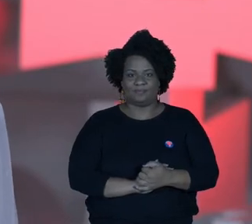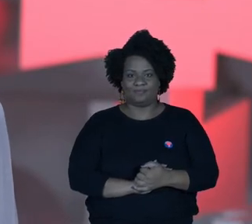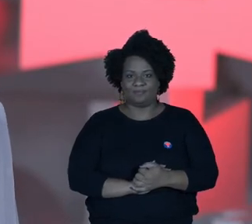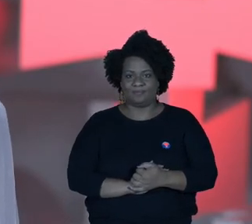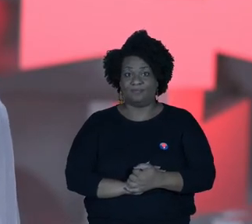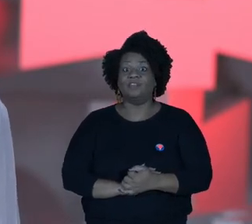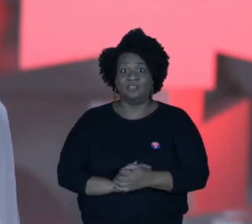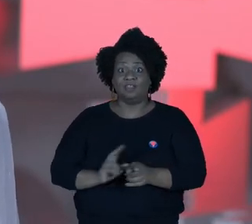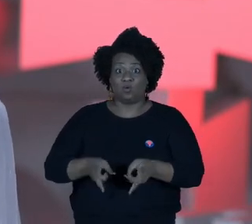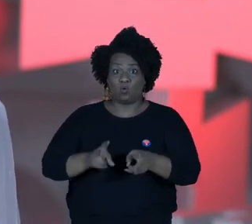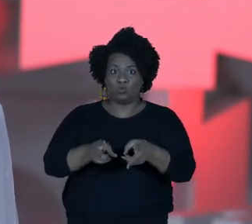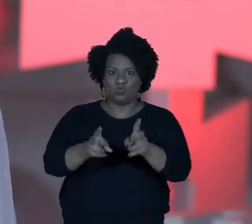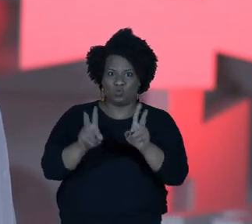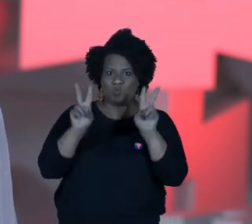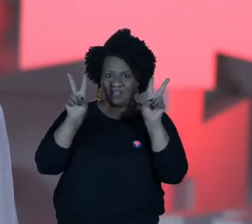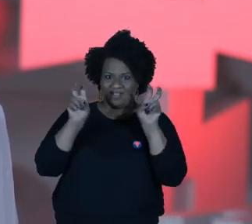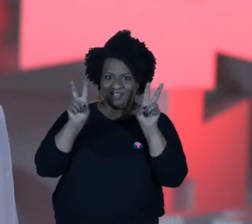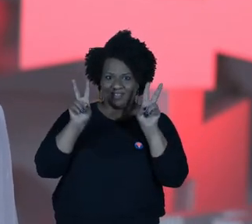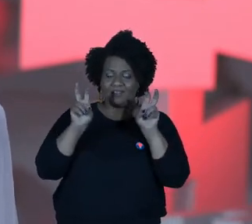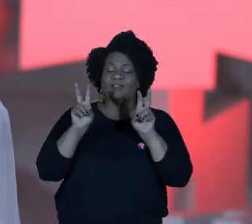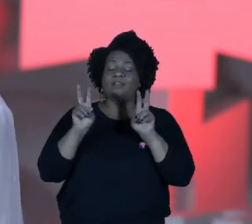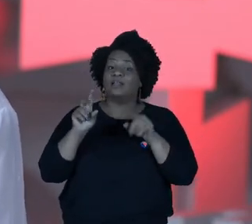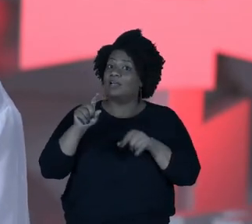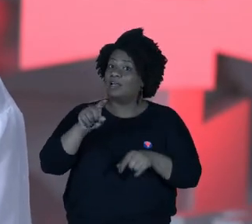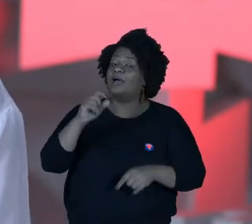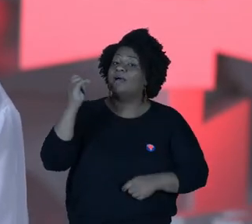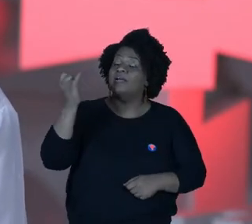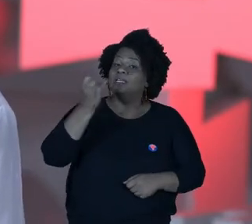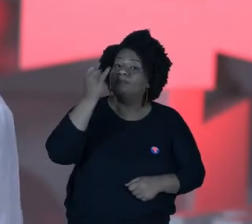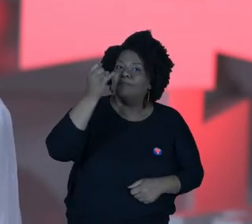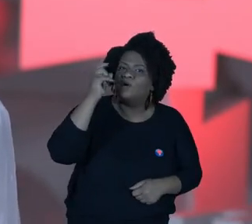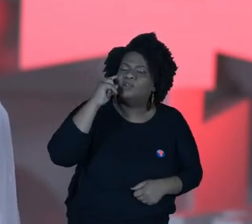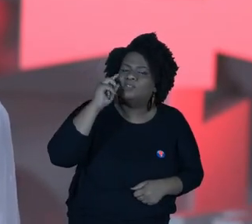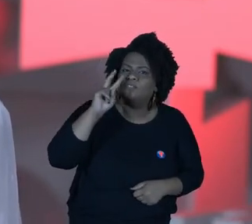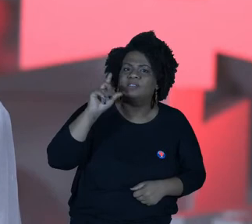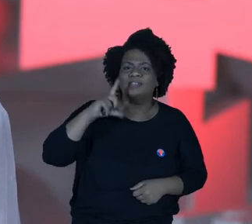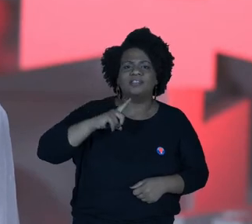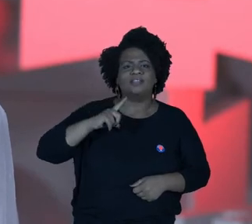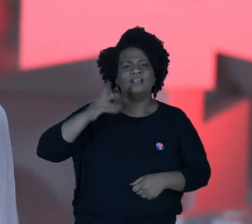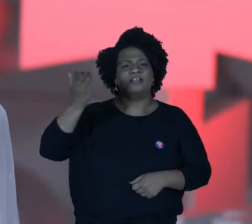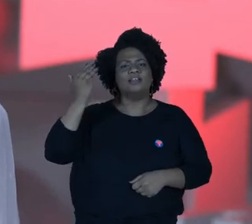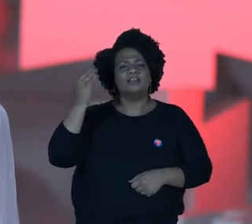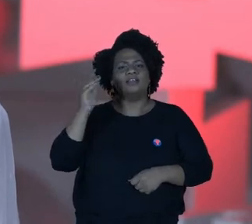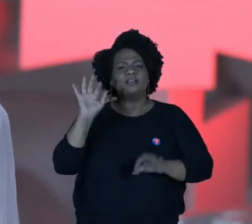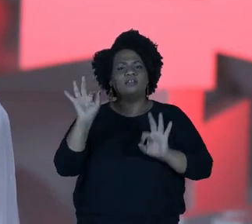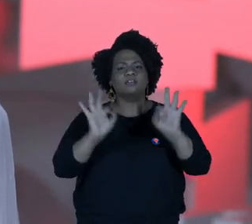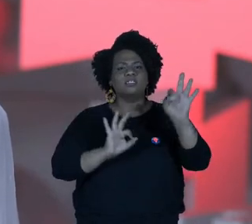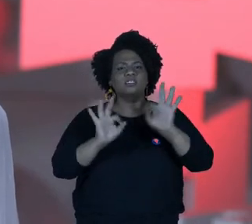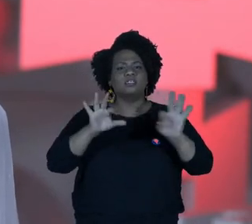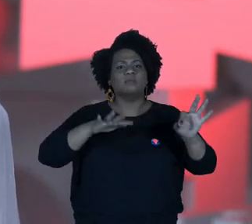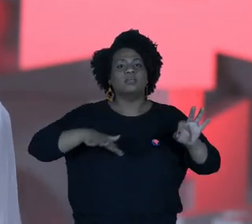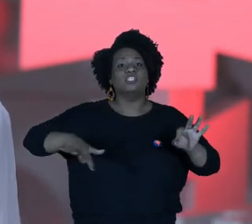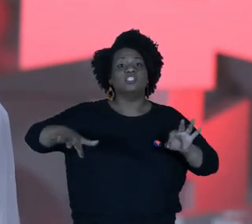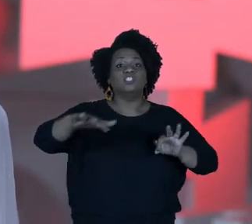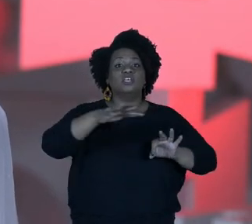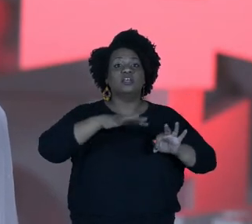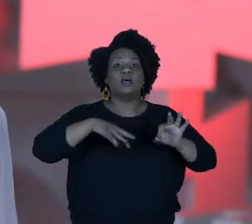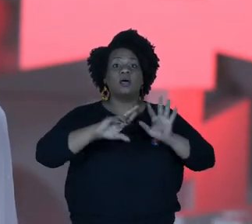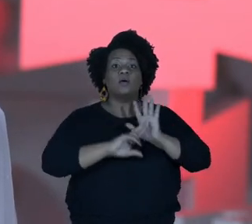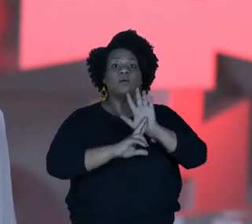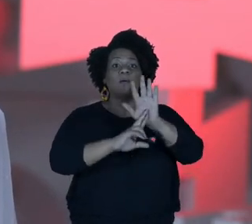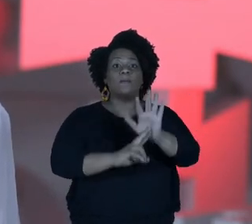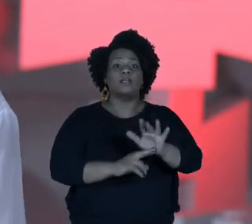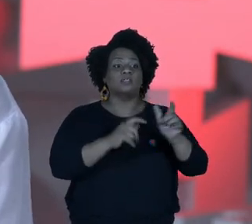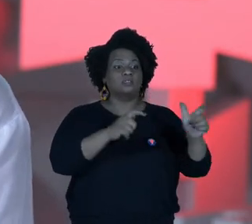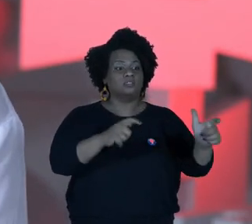ainda no Barroco, importante a gente ver que existia um esquema geral de representação, um esquema espacial